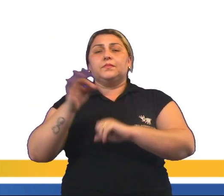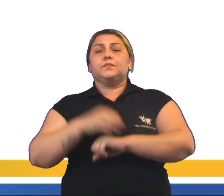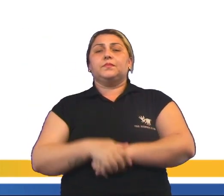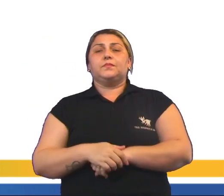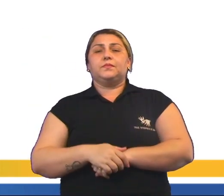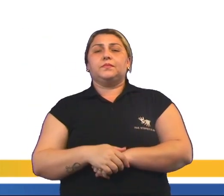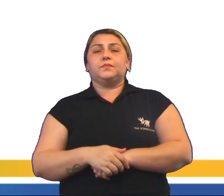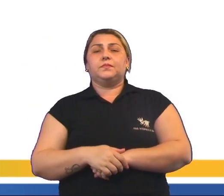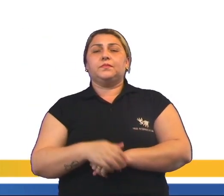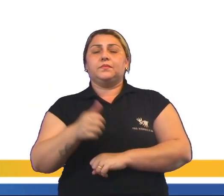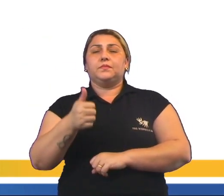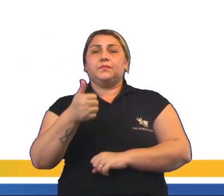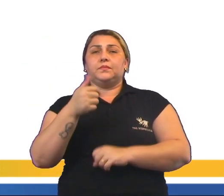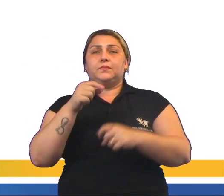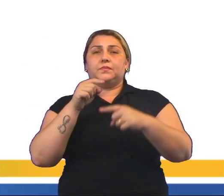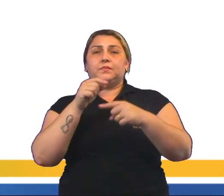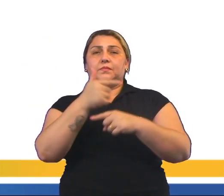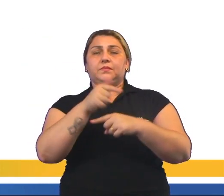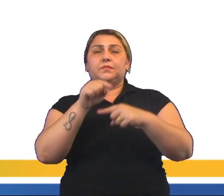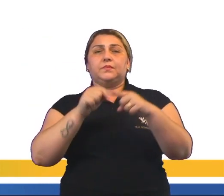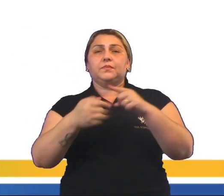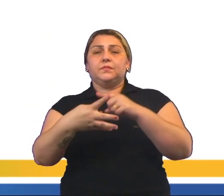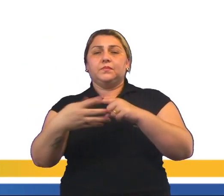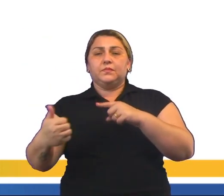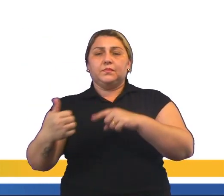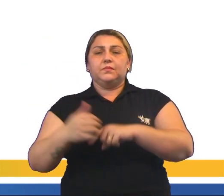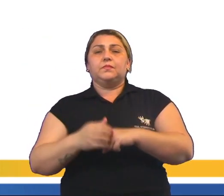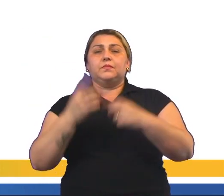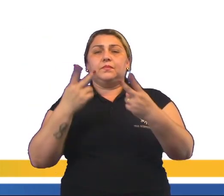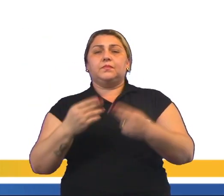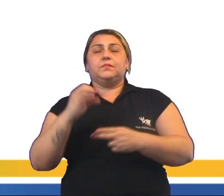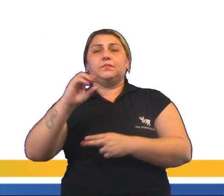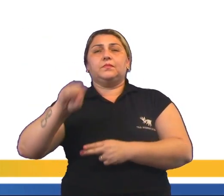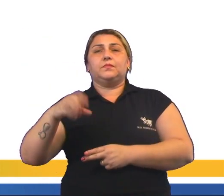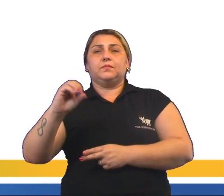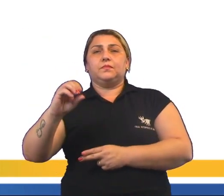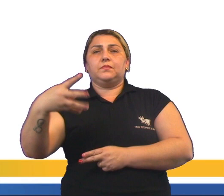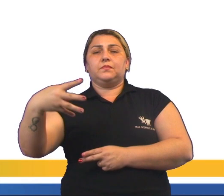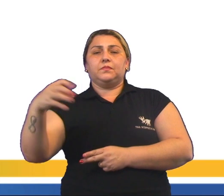aí, 2 dividido por 41 é igual a